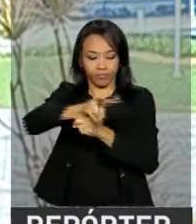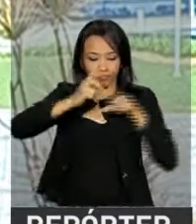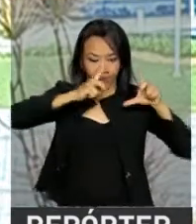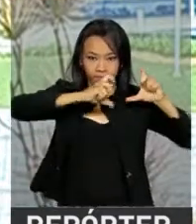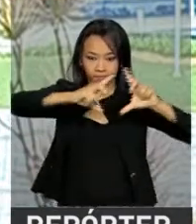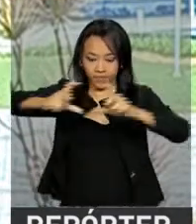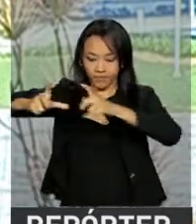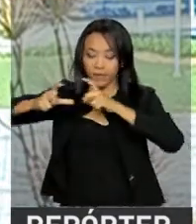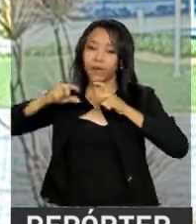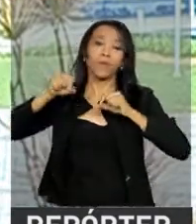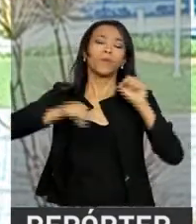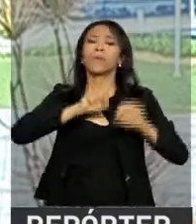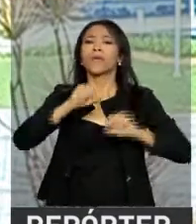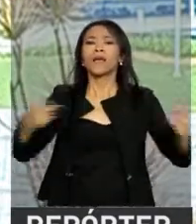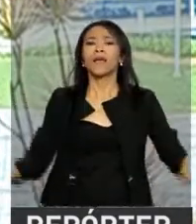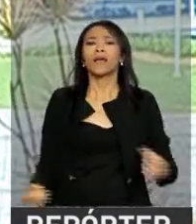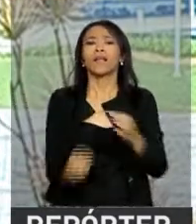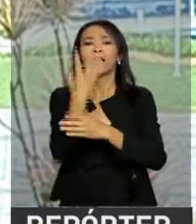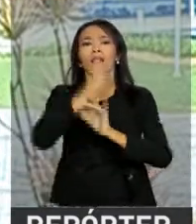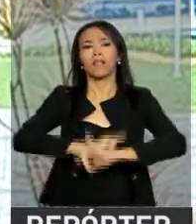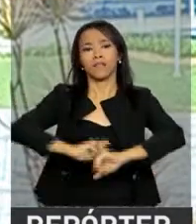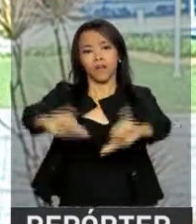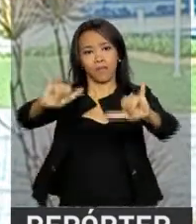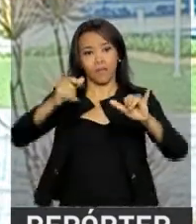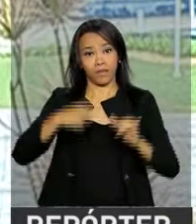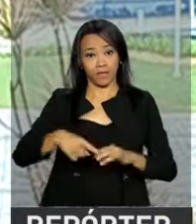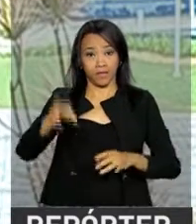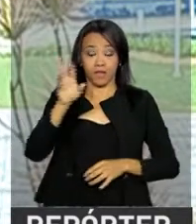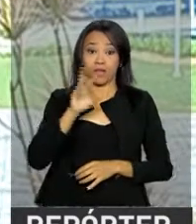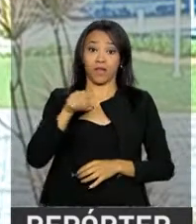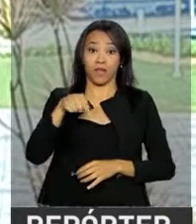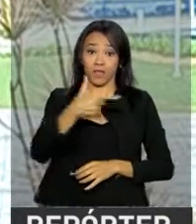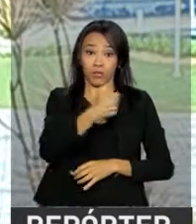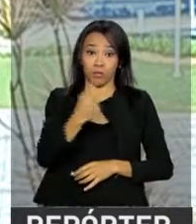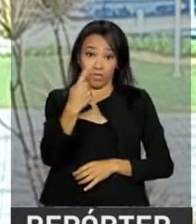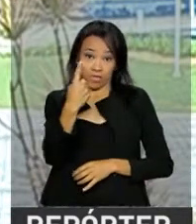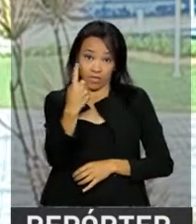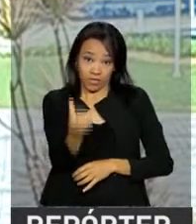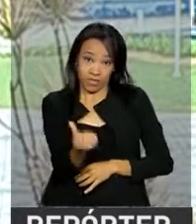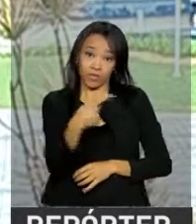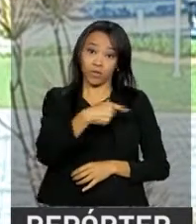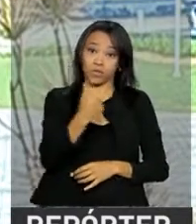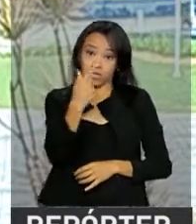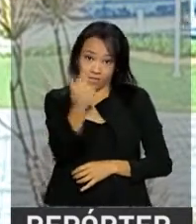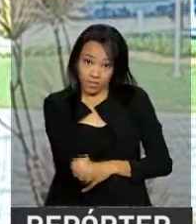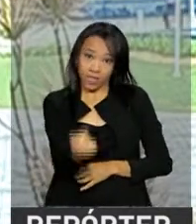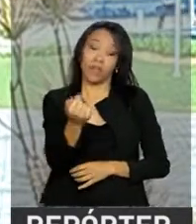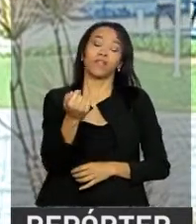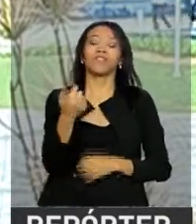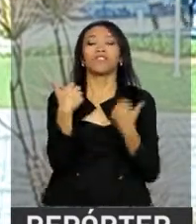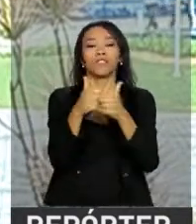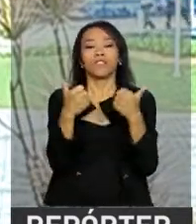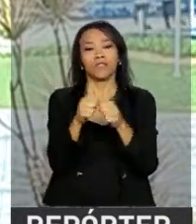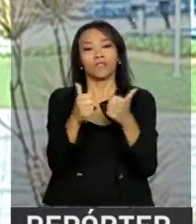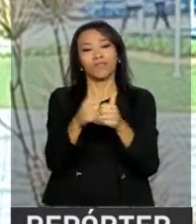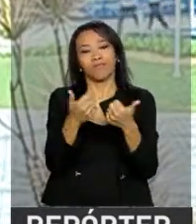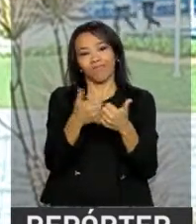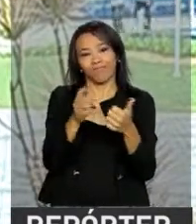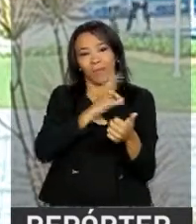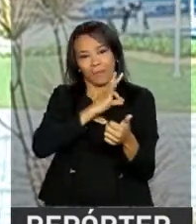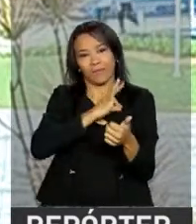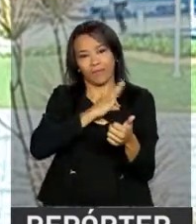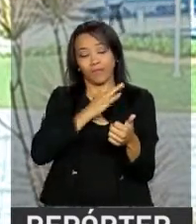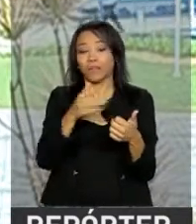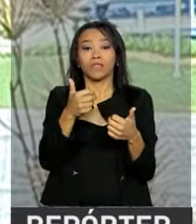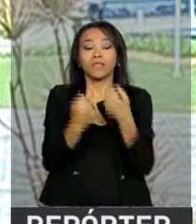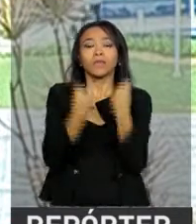de lançamento da operação rodovida 2016/2017 que vai contar com a presença do presidente michel temer